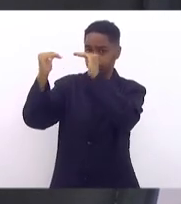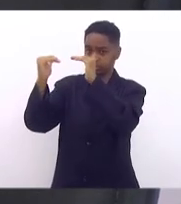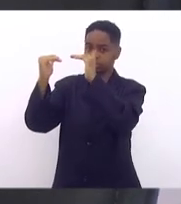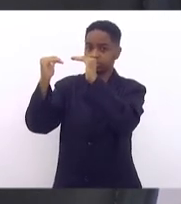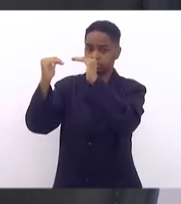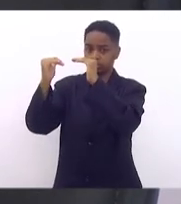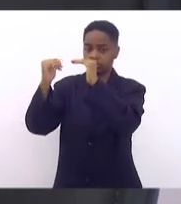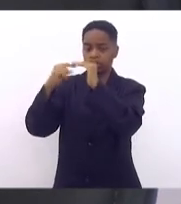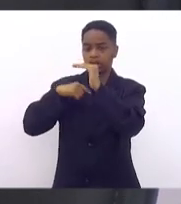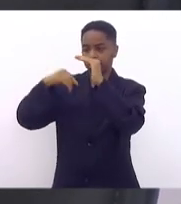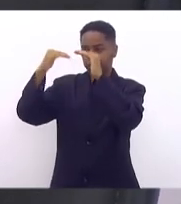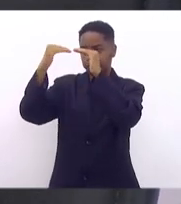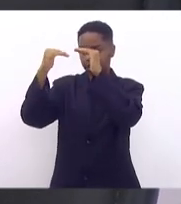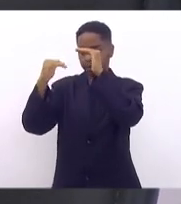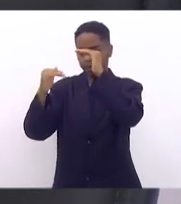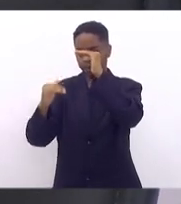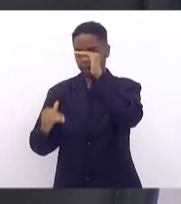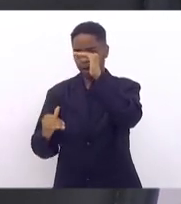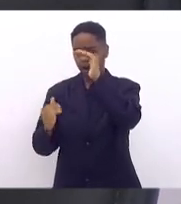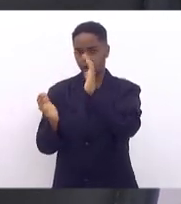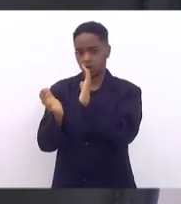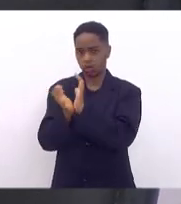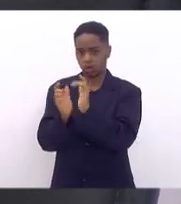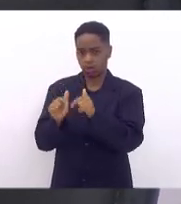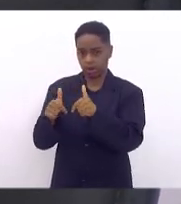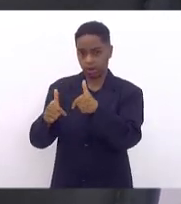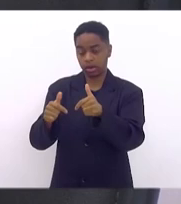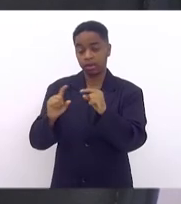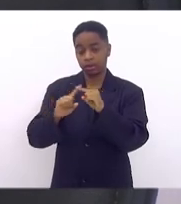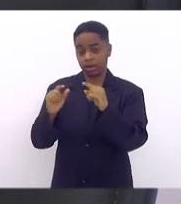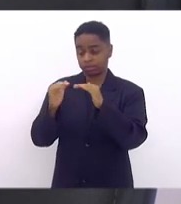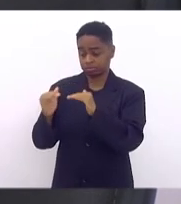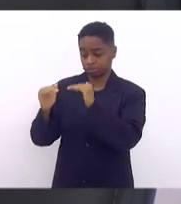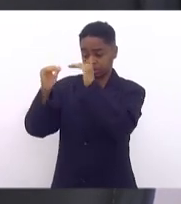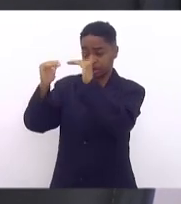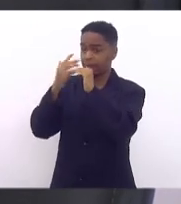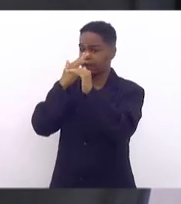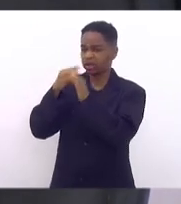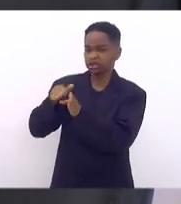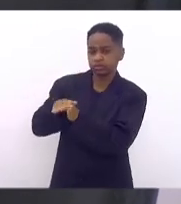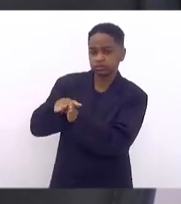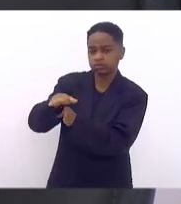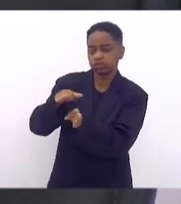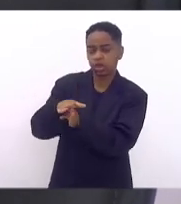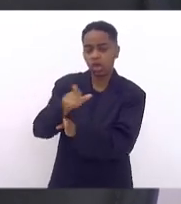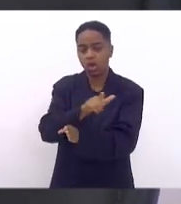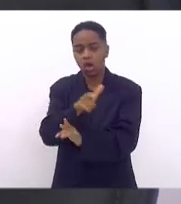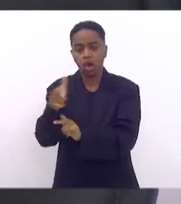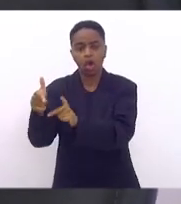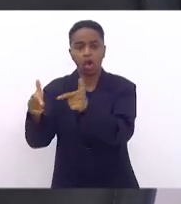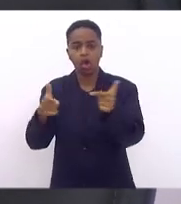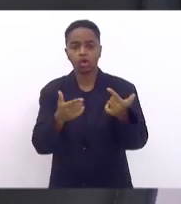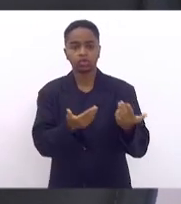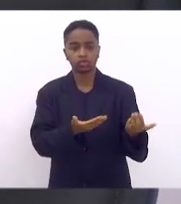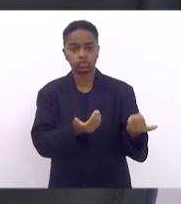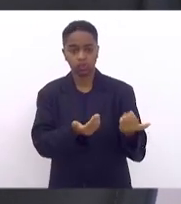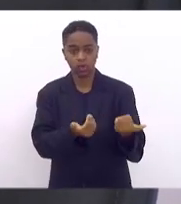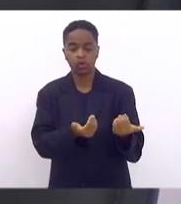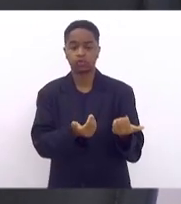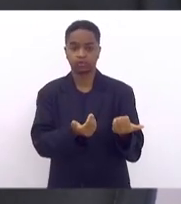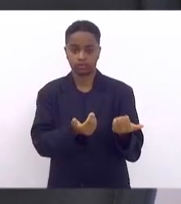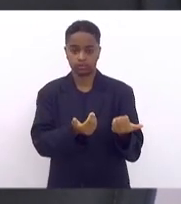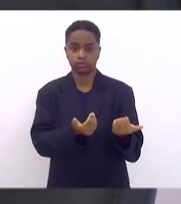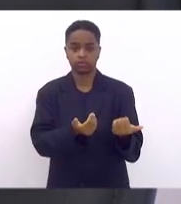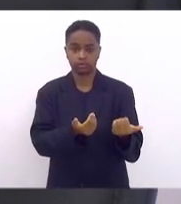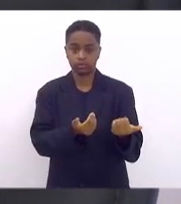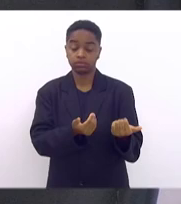hierarquia dessa atividade criminosa, que faz com que ele seja um mentor de outros jovens, jovens incautos,